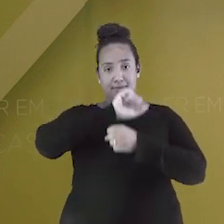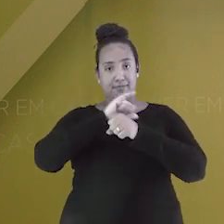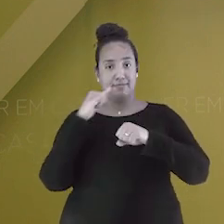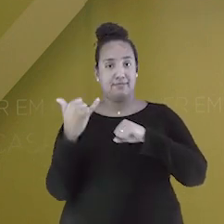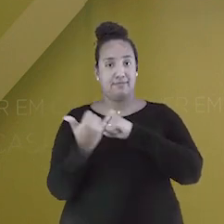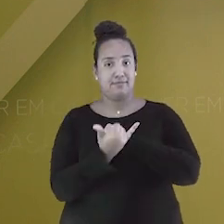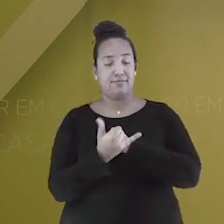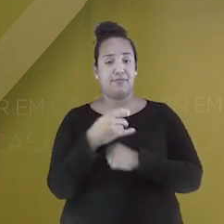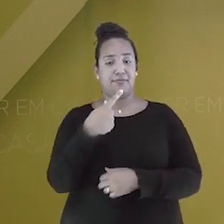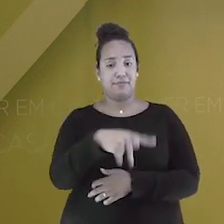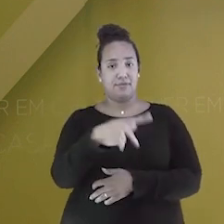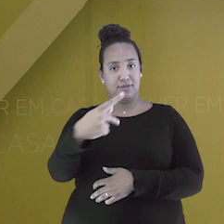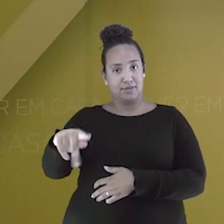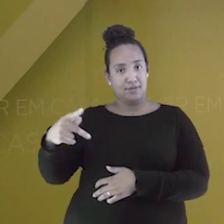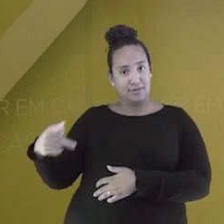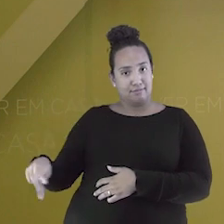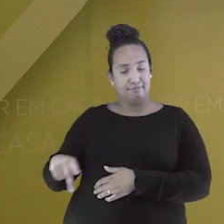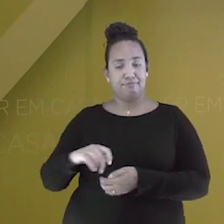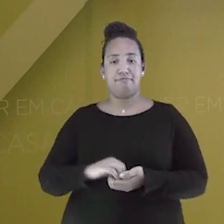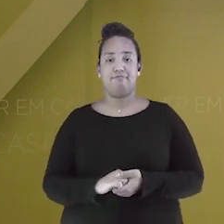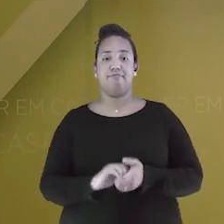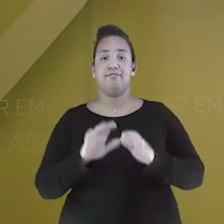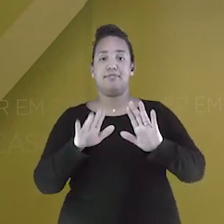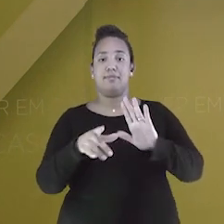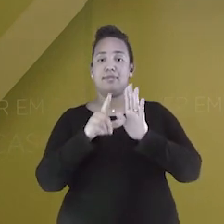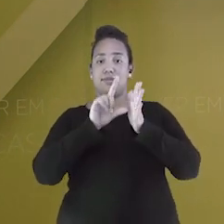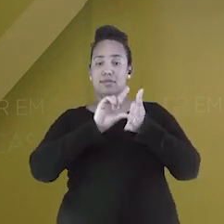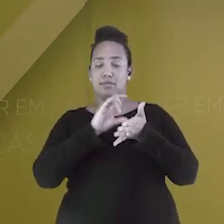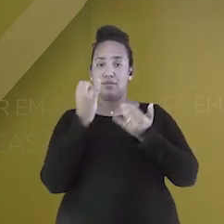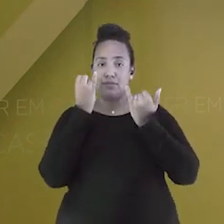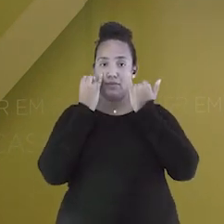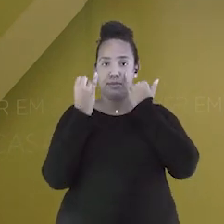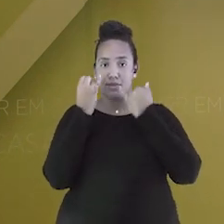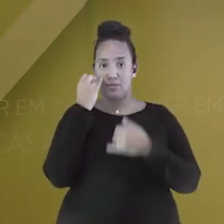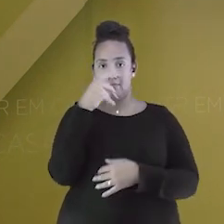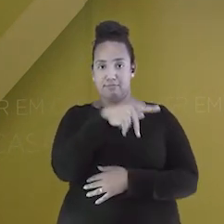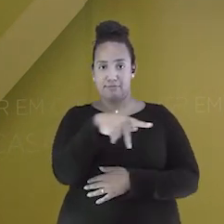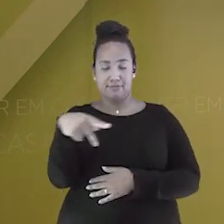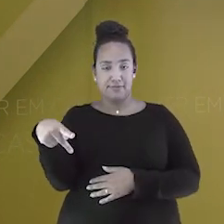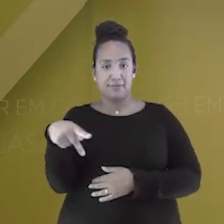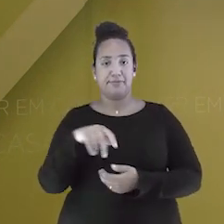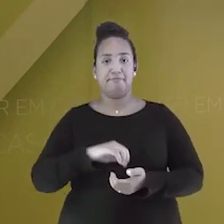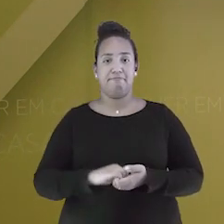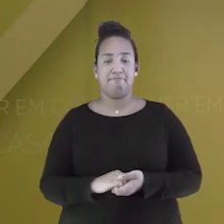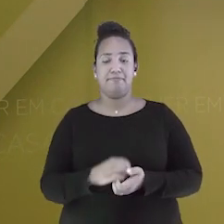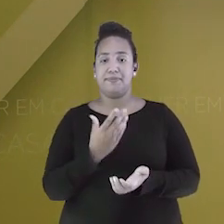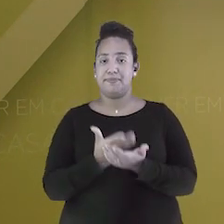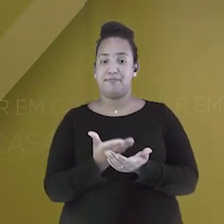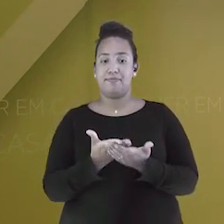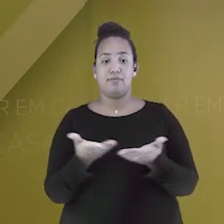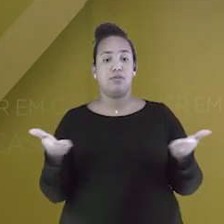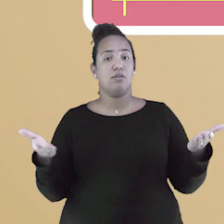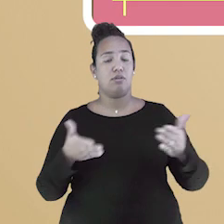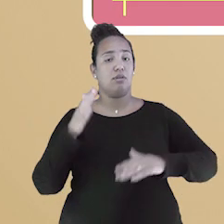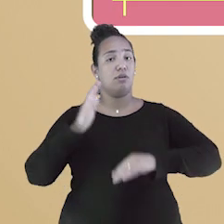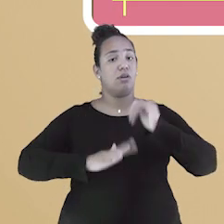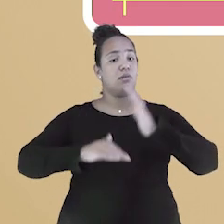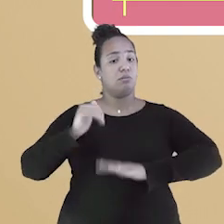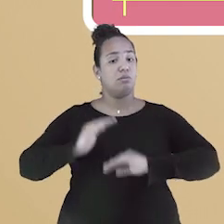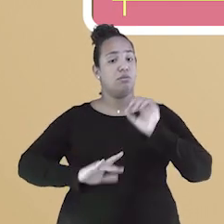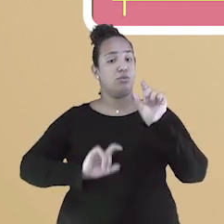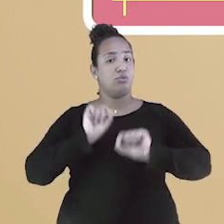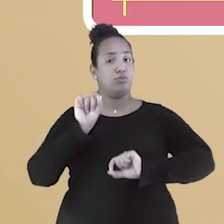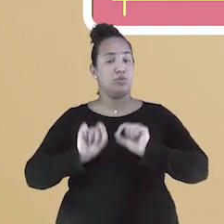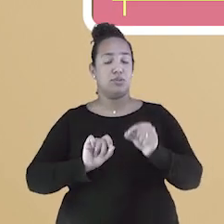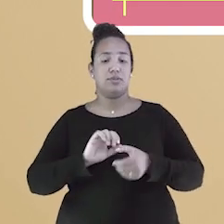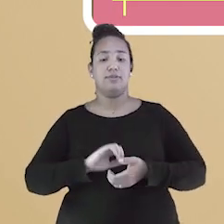possessivos. Mas antes, uma informação para os professores. Esta aula trabalha com a seguinte habilidade: